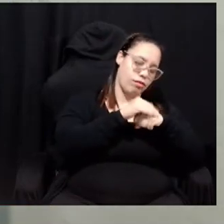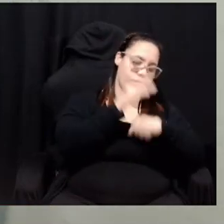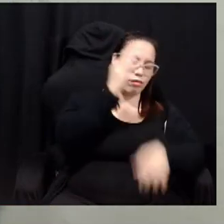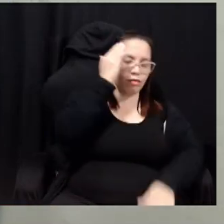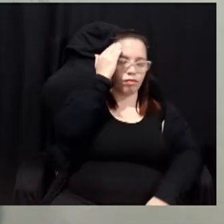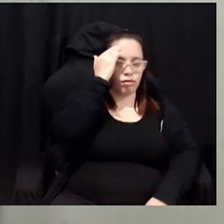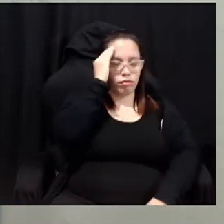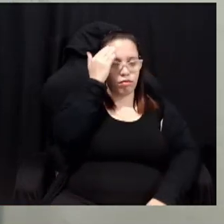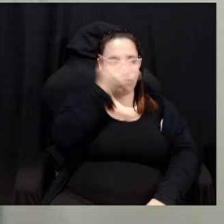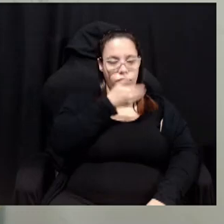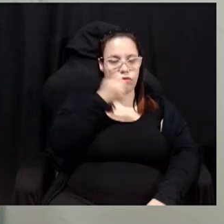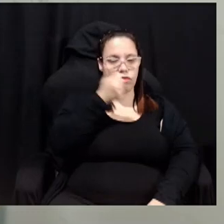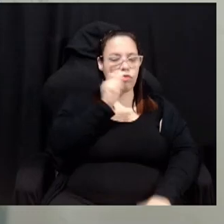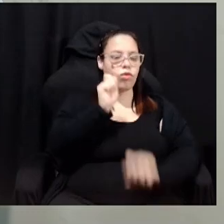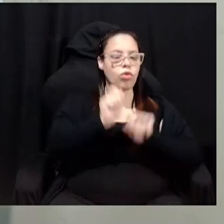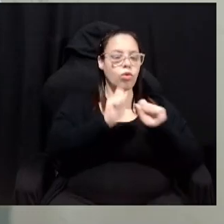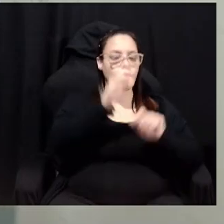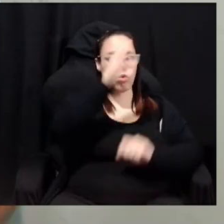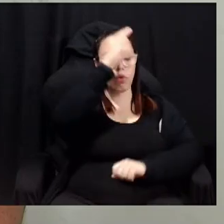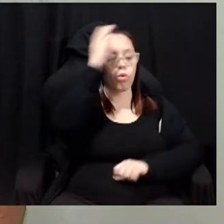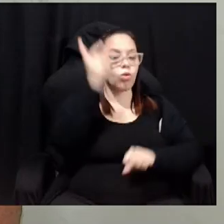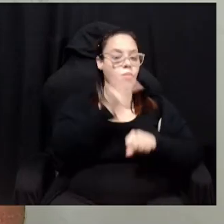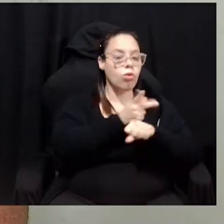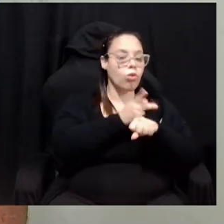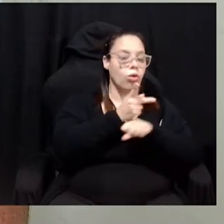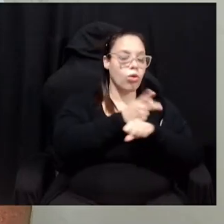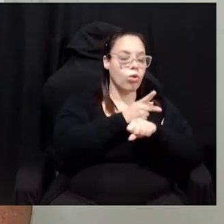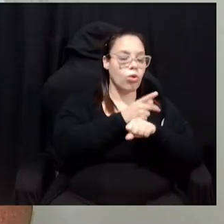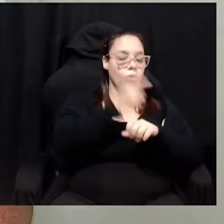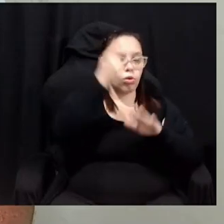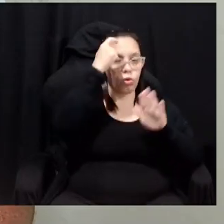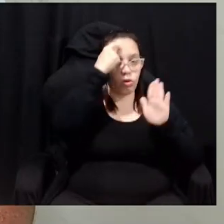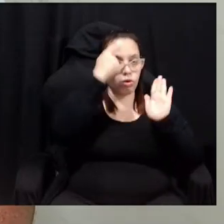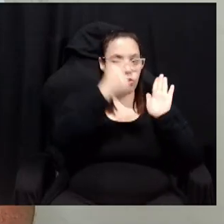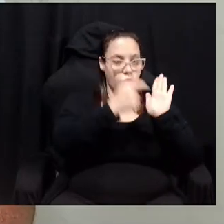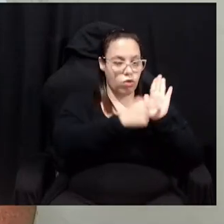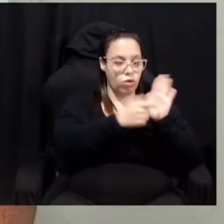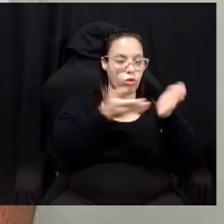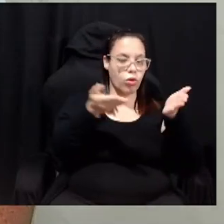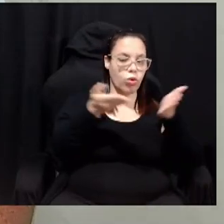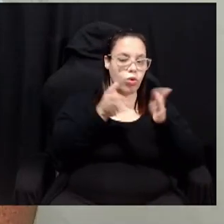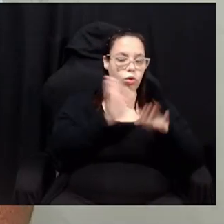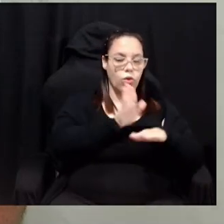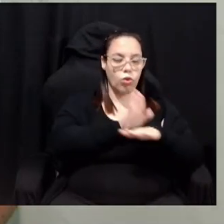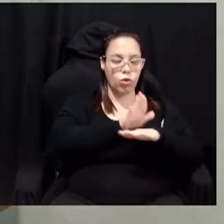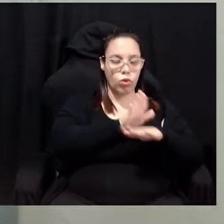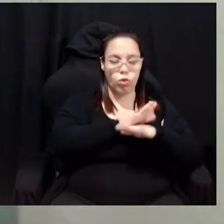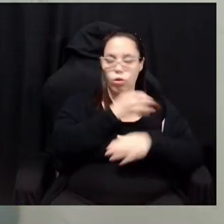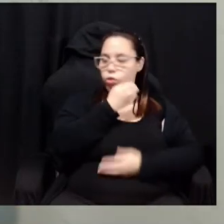o que o seu cliente está buscando. A inteligência artificial hoje ela ajuda muito